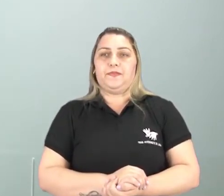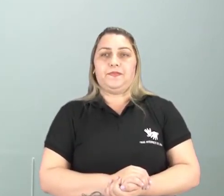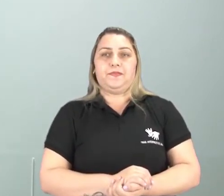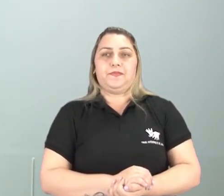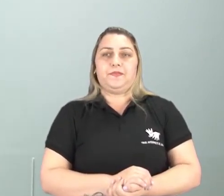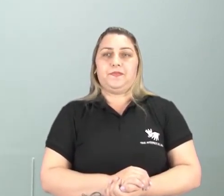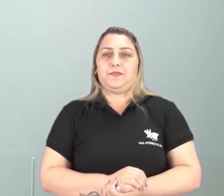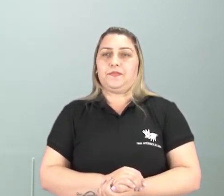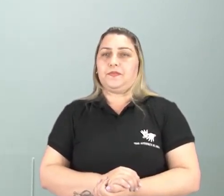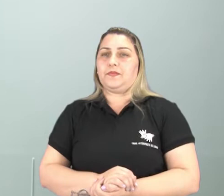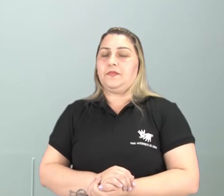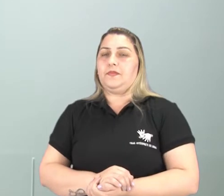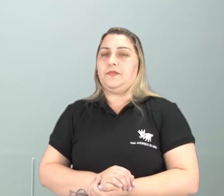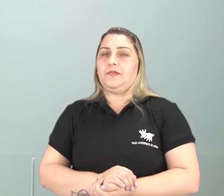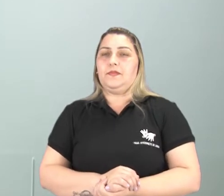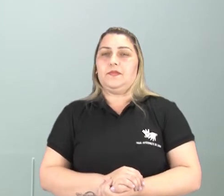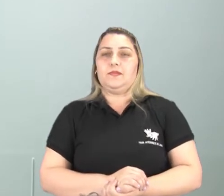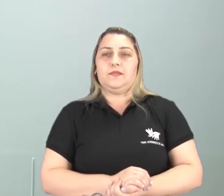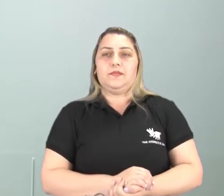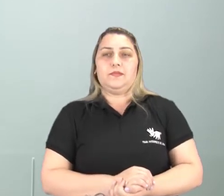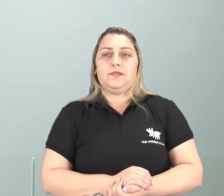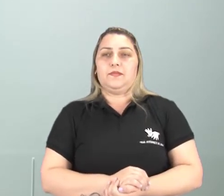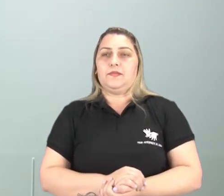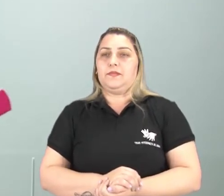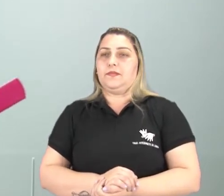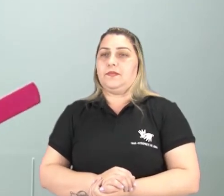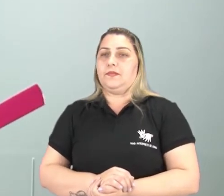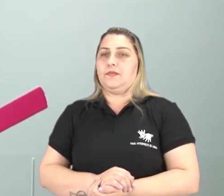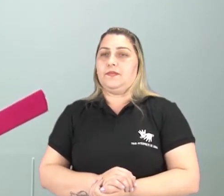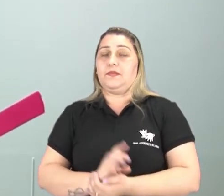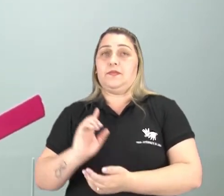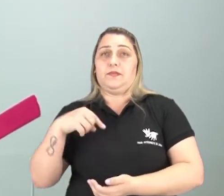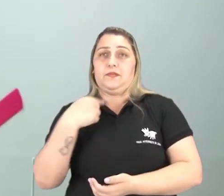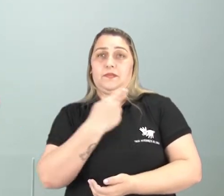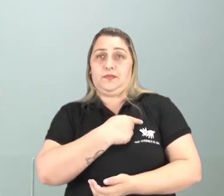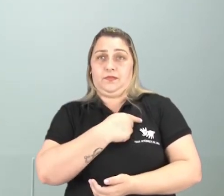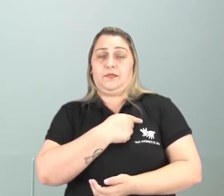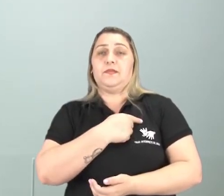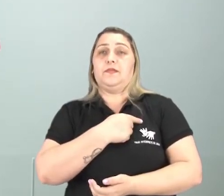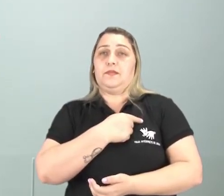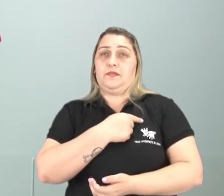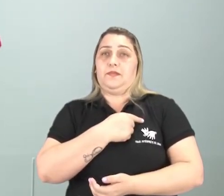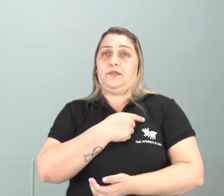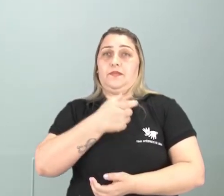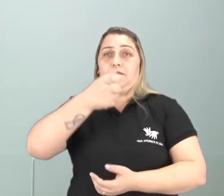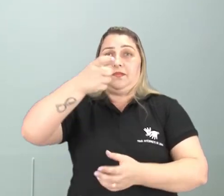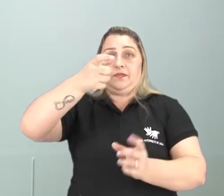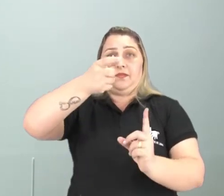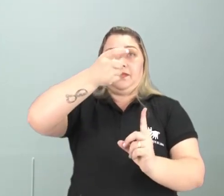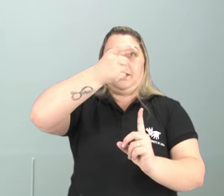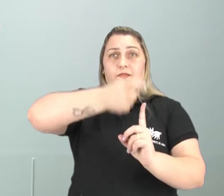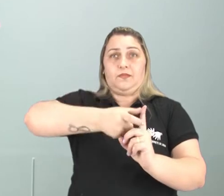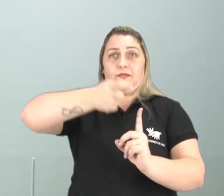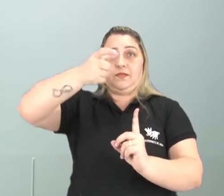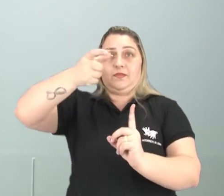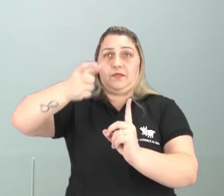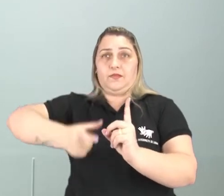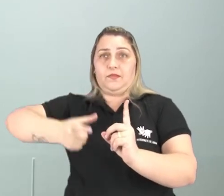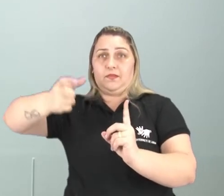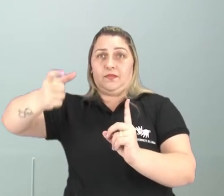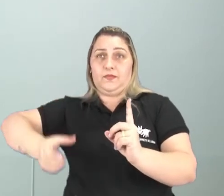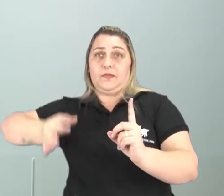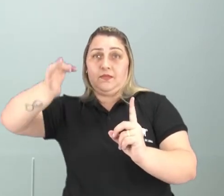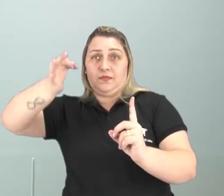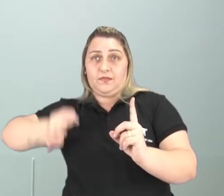e e e nós vamos colocar as argolas nos lugares